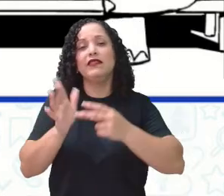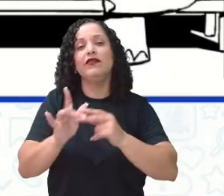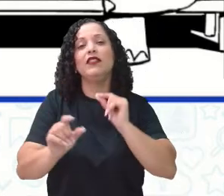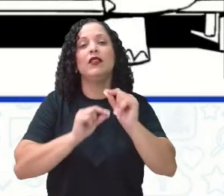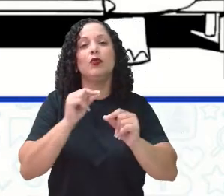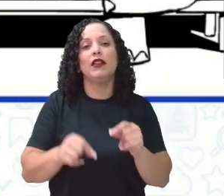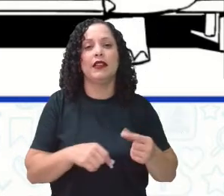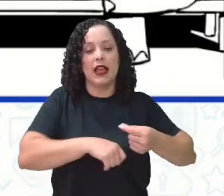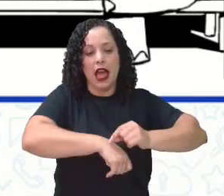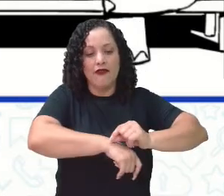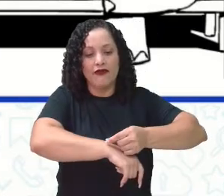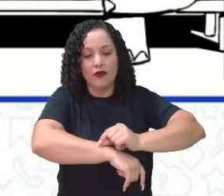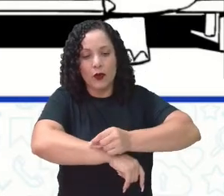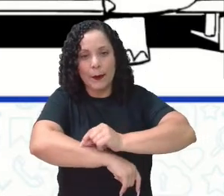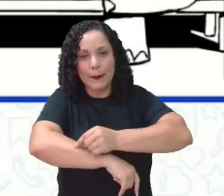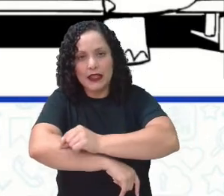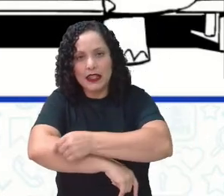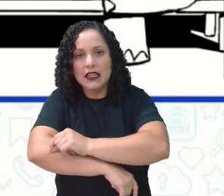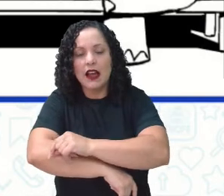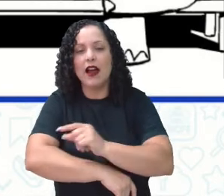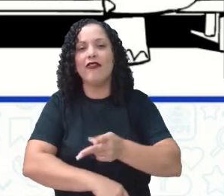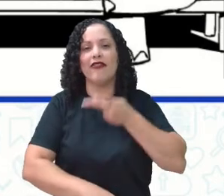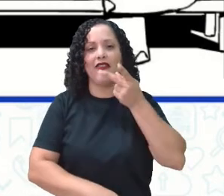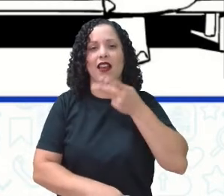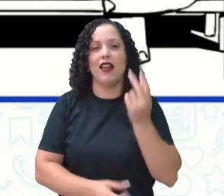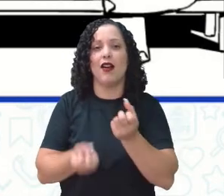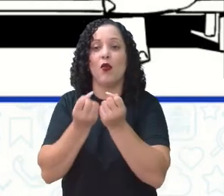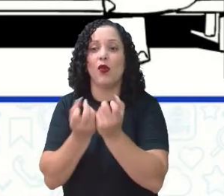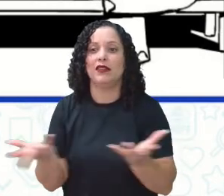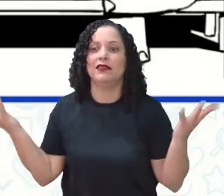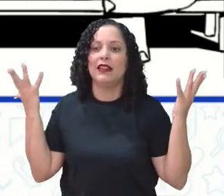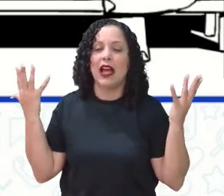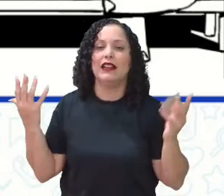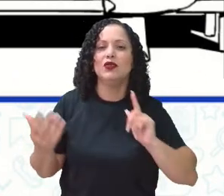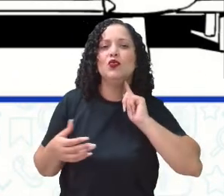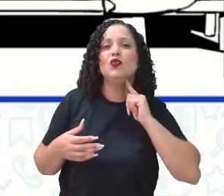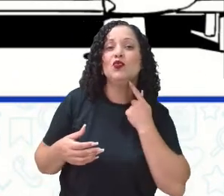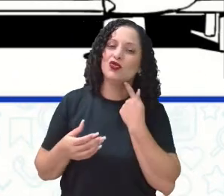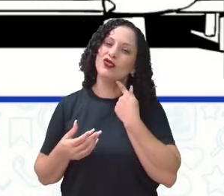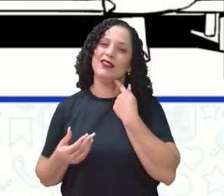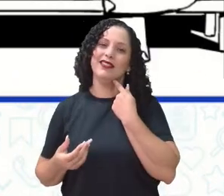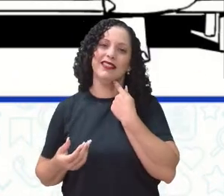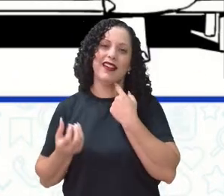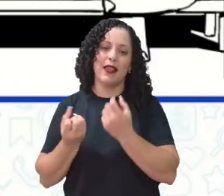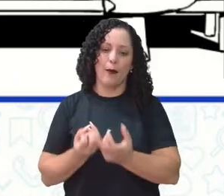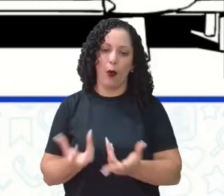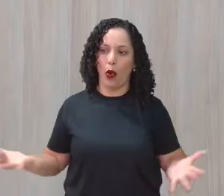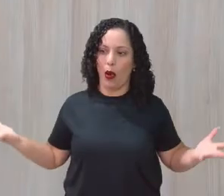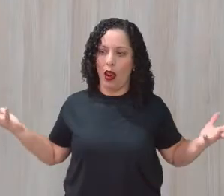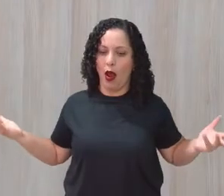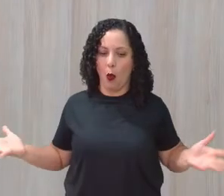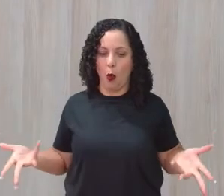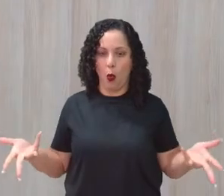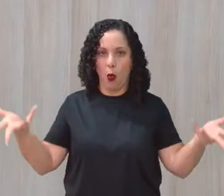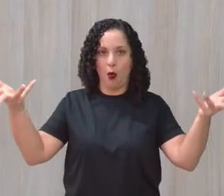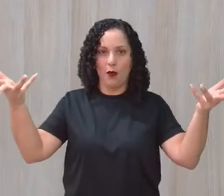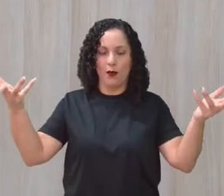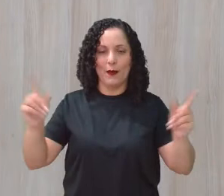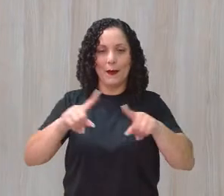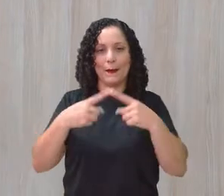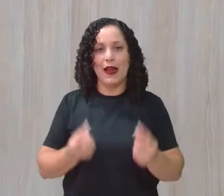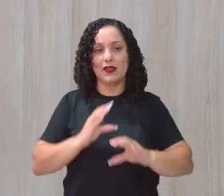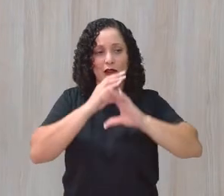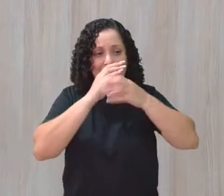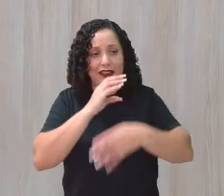é, do lixo que é produzido, mas o elefante, ele entende de outra forma, ele diz isso é sujo